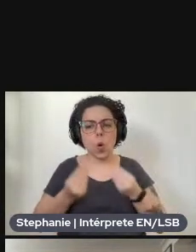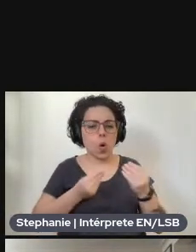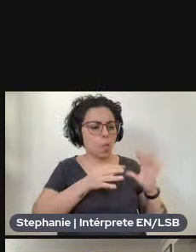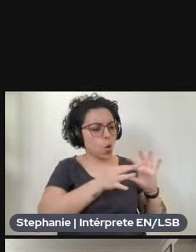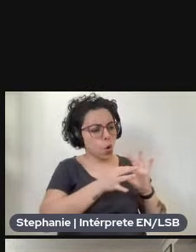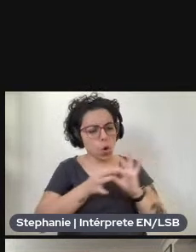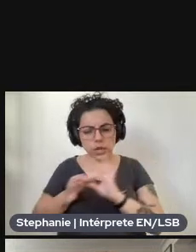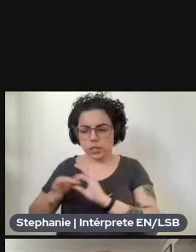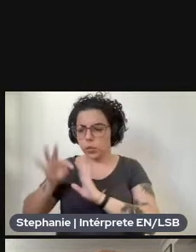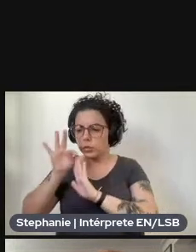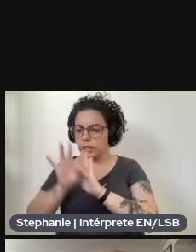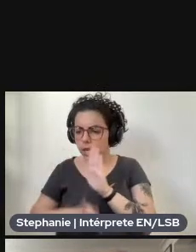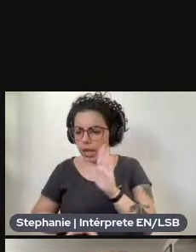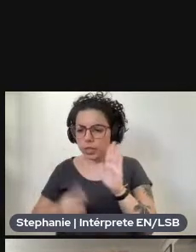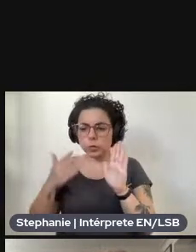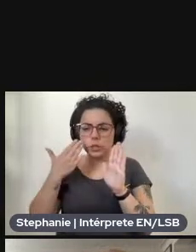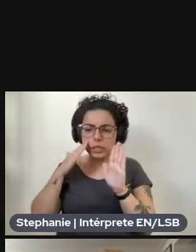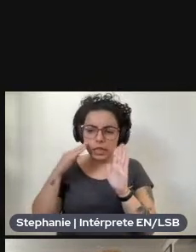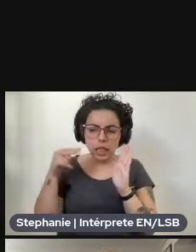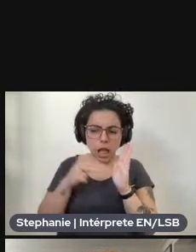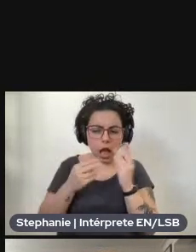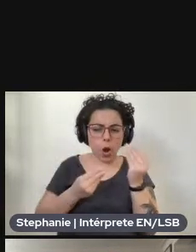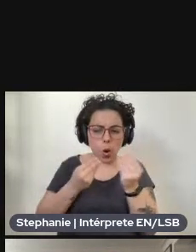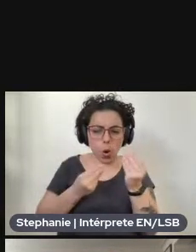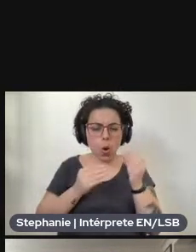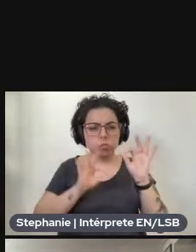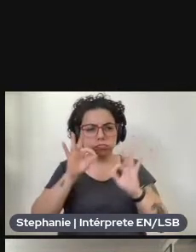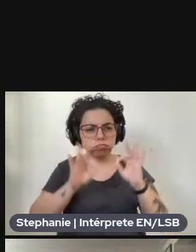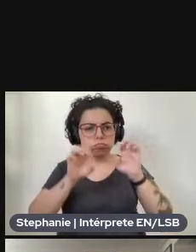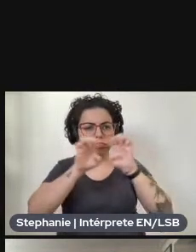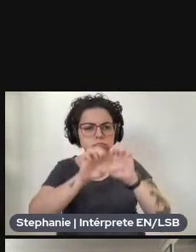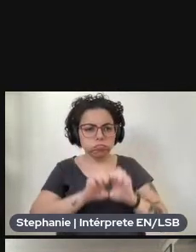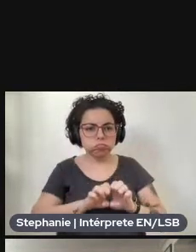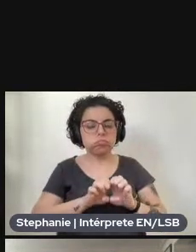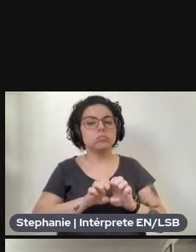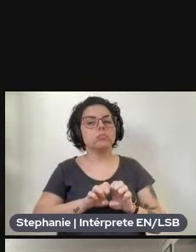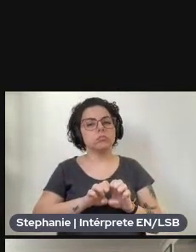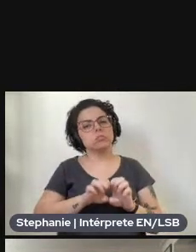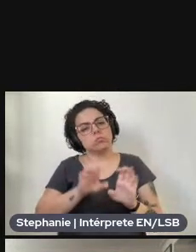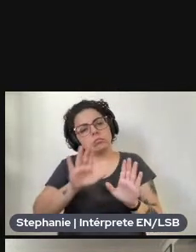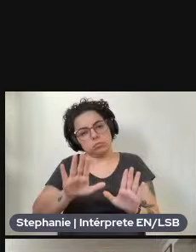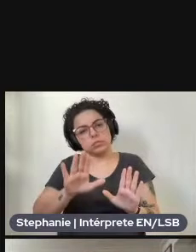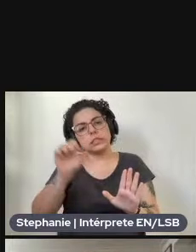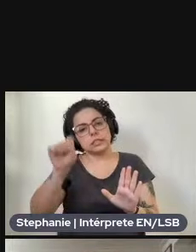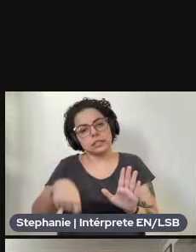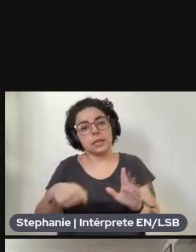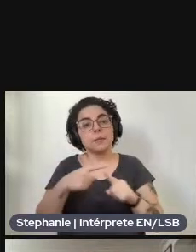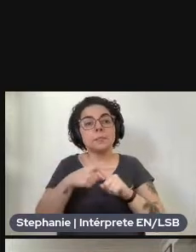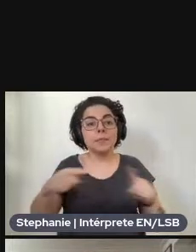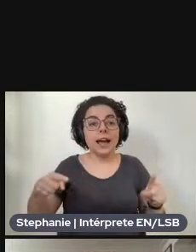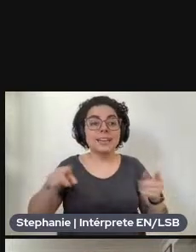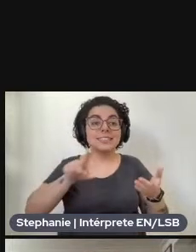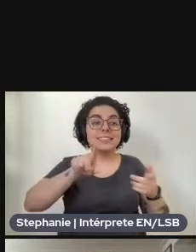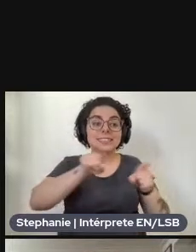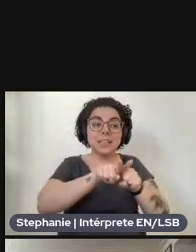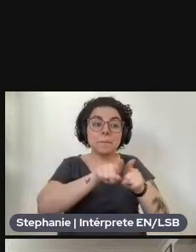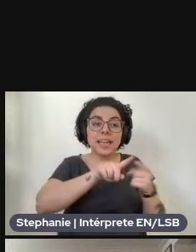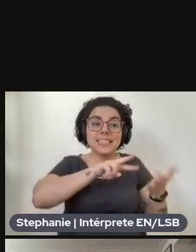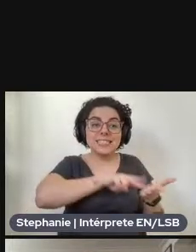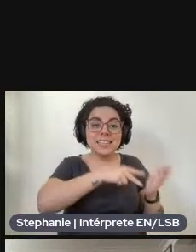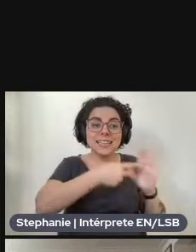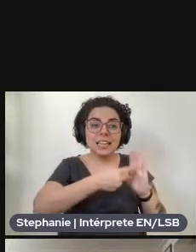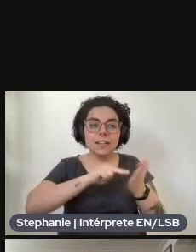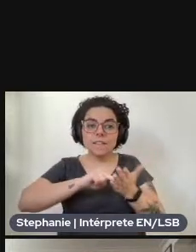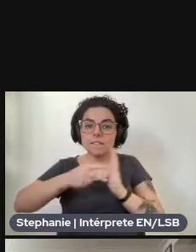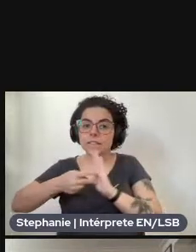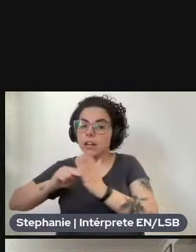entendê-la e descrevê-la, sistematizá-la. Estamos a falar de significado enquanto escolha.